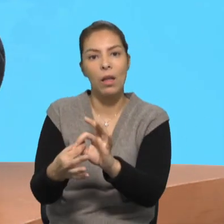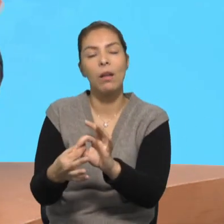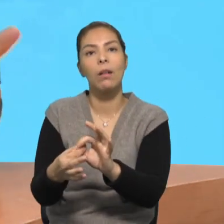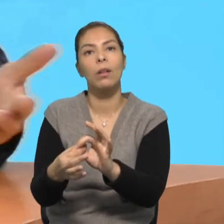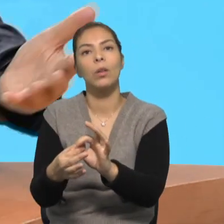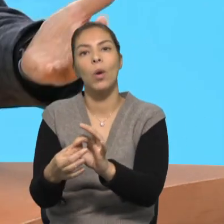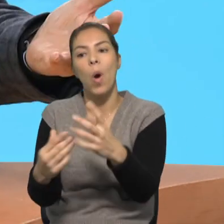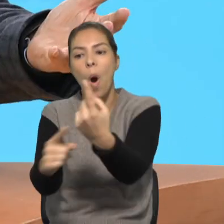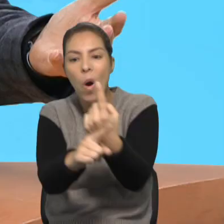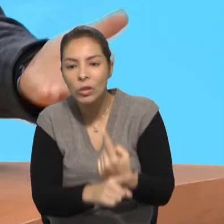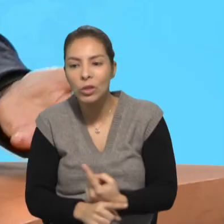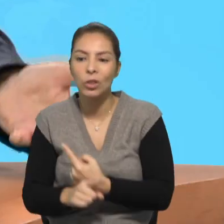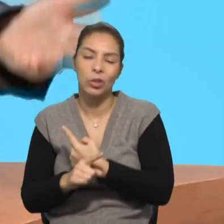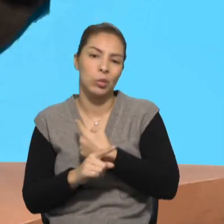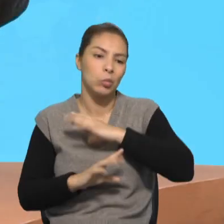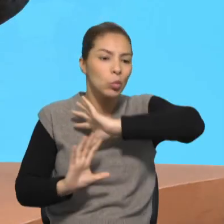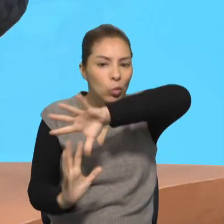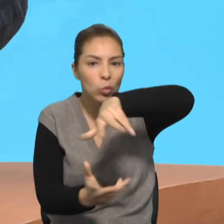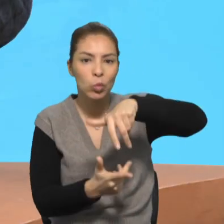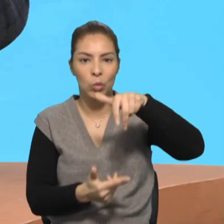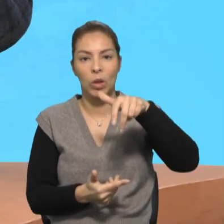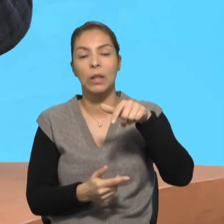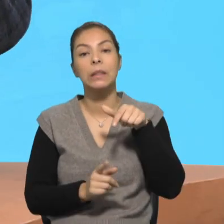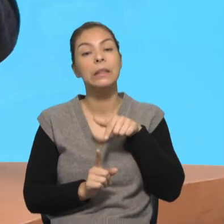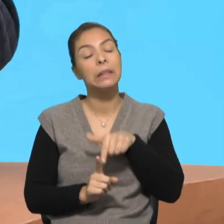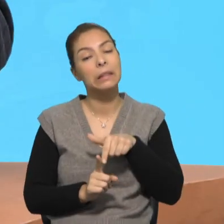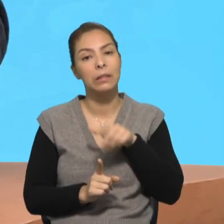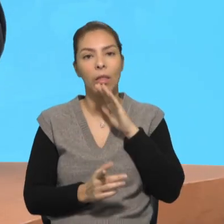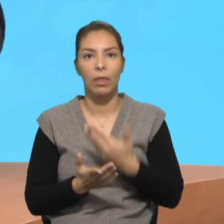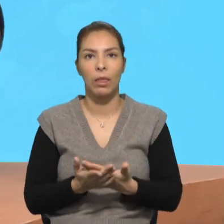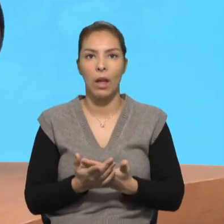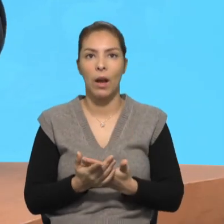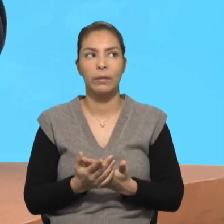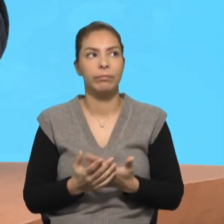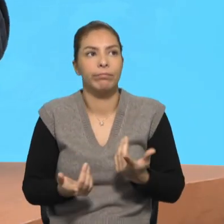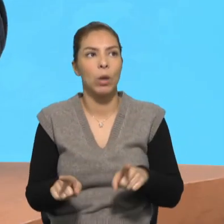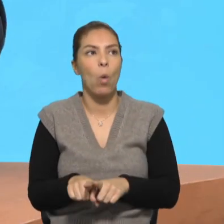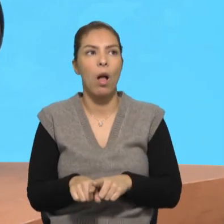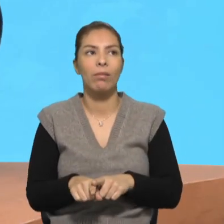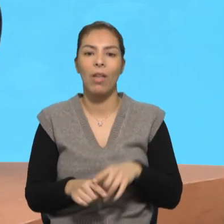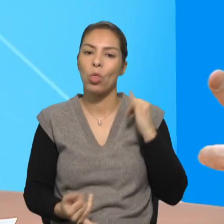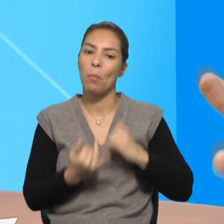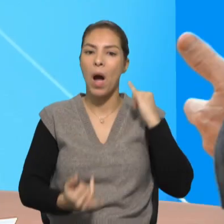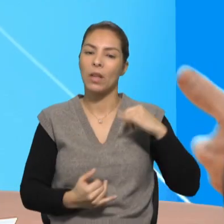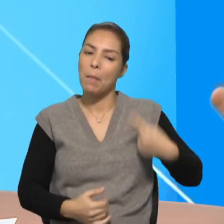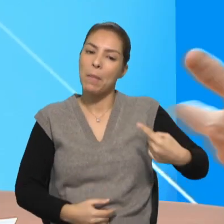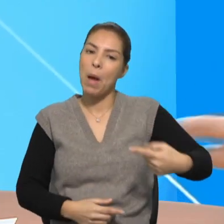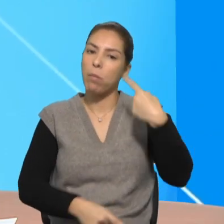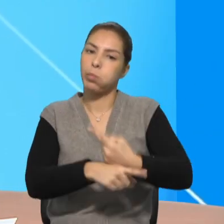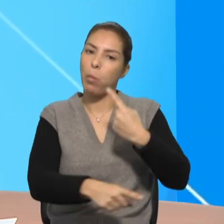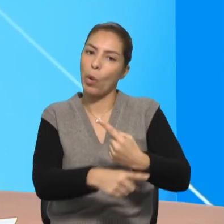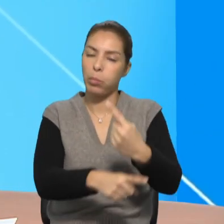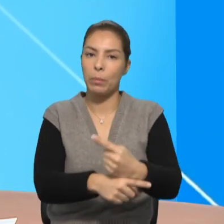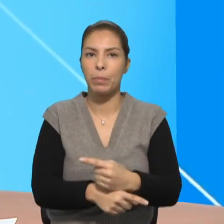transcendental, para combater o mecanicismo. E esse é o verdadeiro respeito, o verdadeiro cuidado da casa